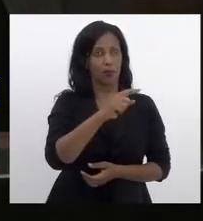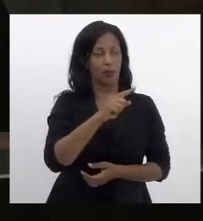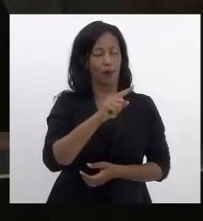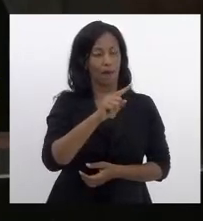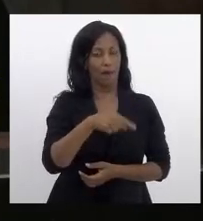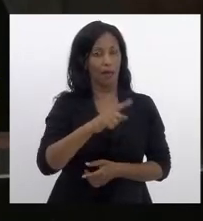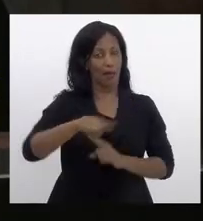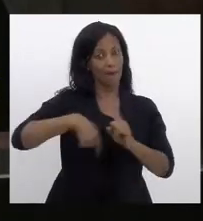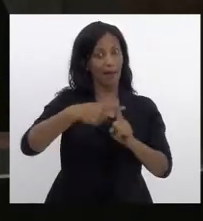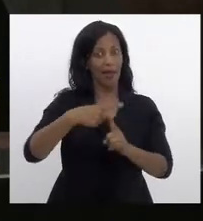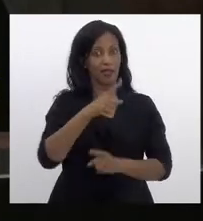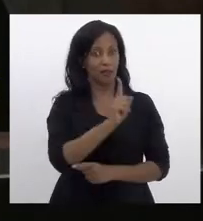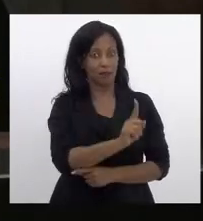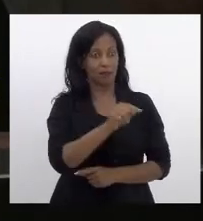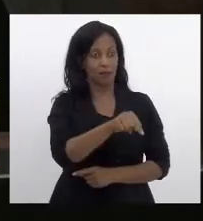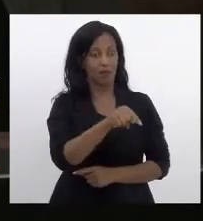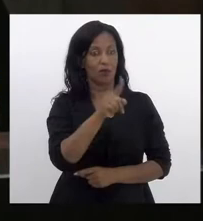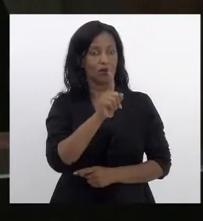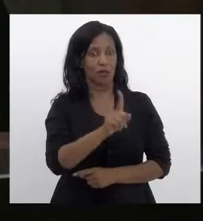mais.